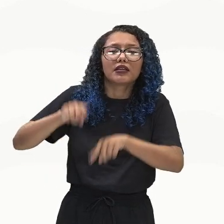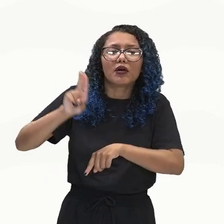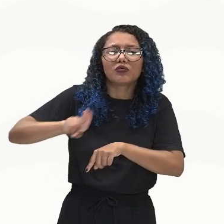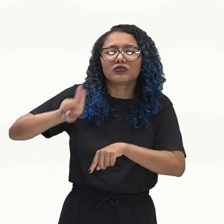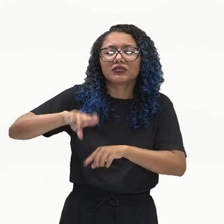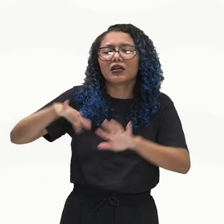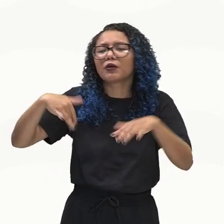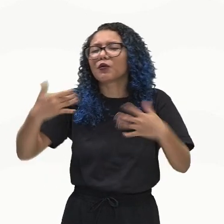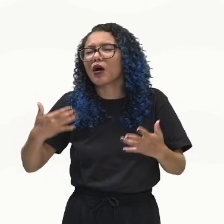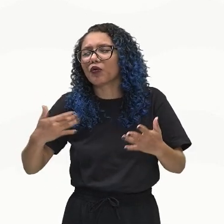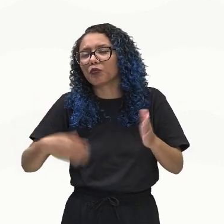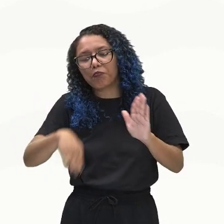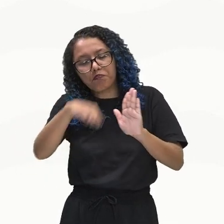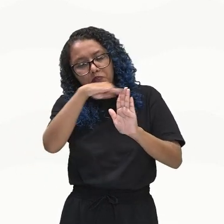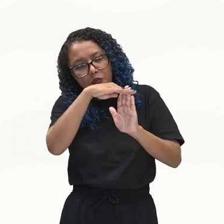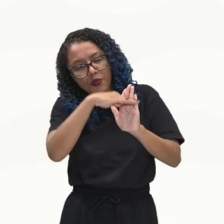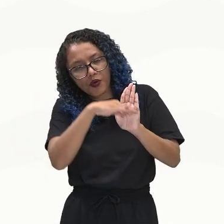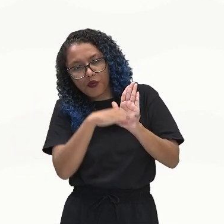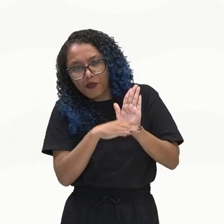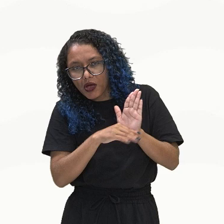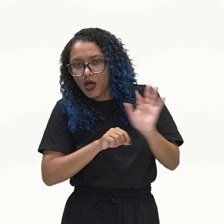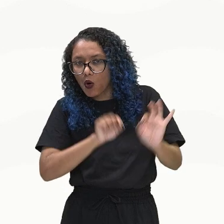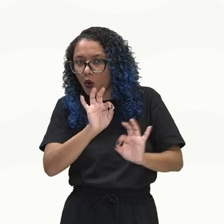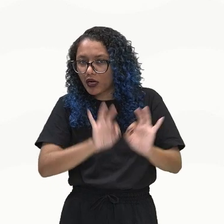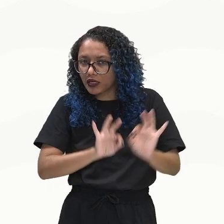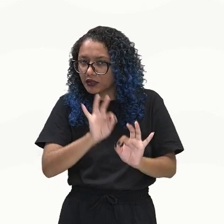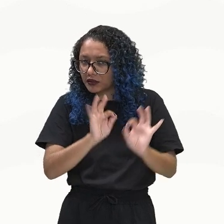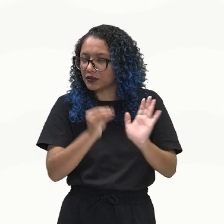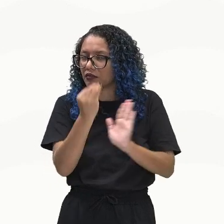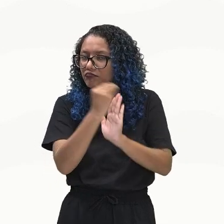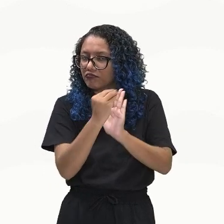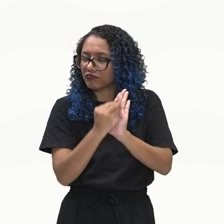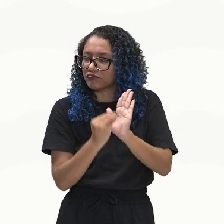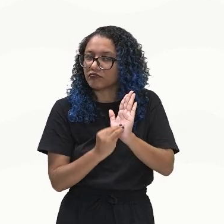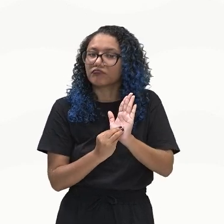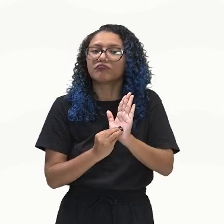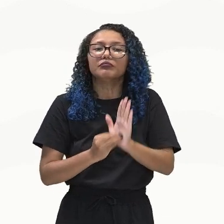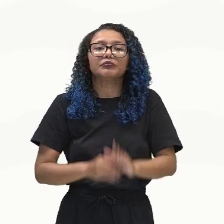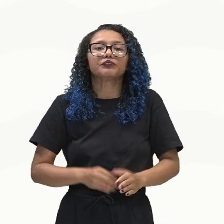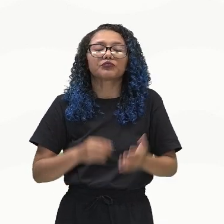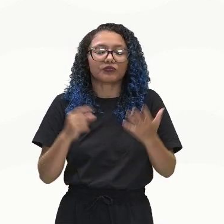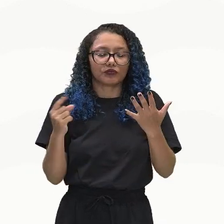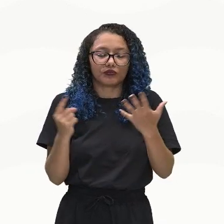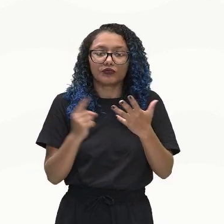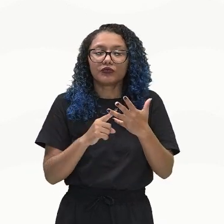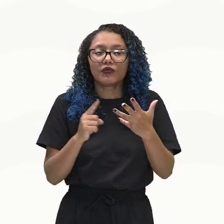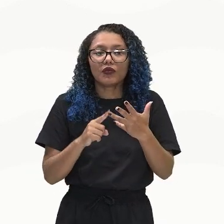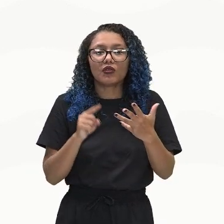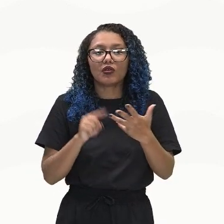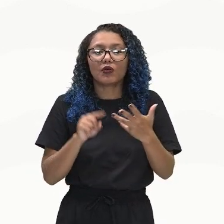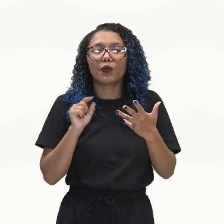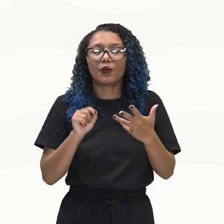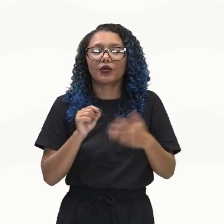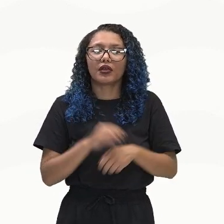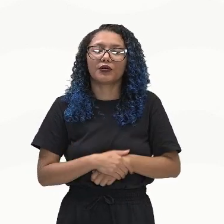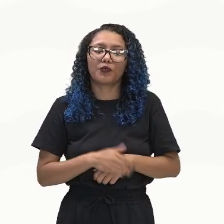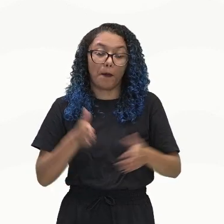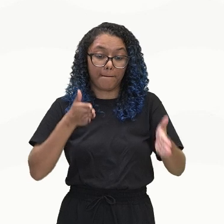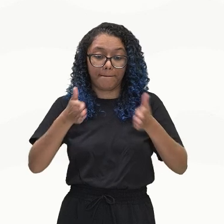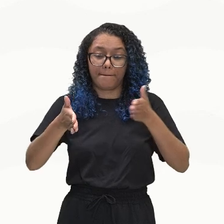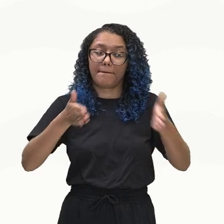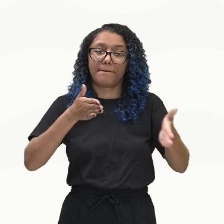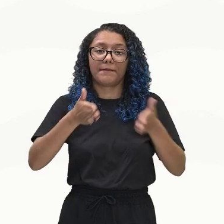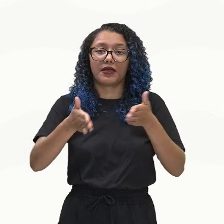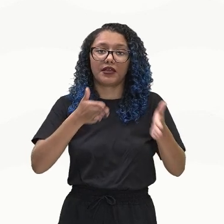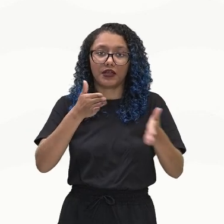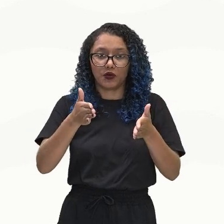Na quarta, olha aqui, definir prazos. Definição de prazos para execução de